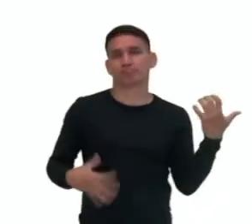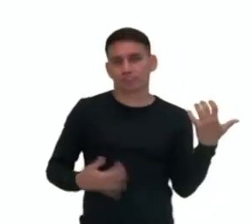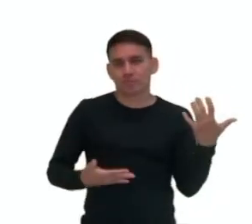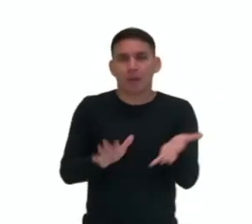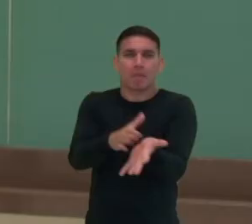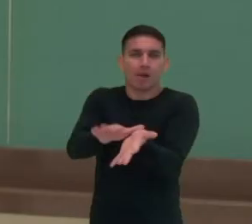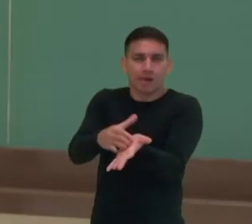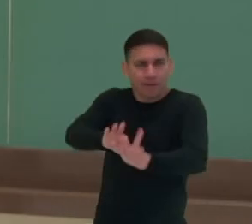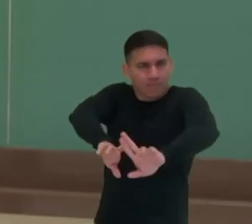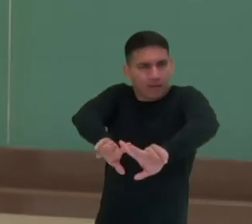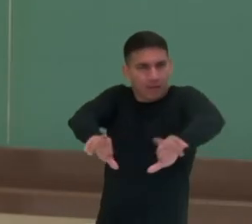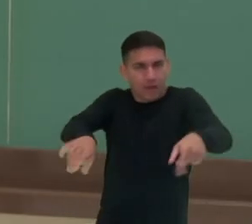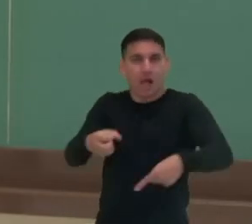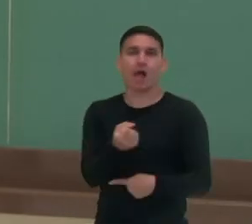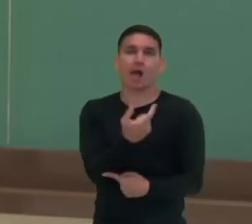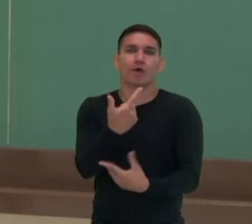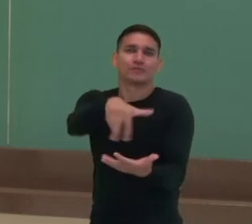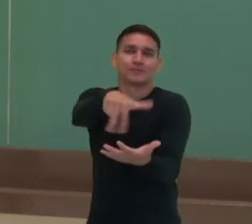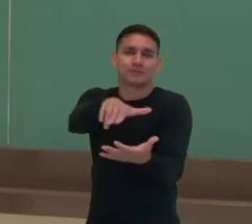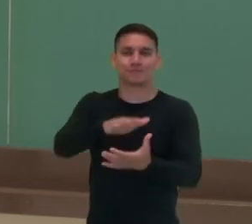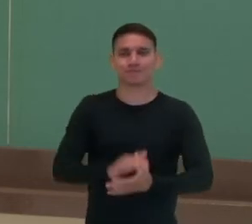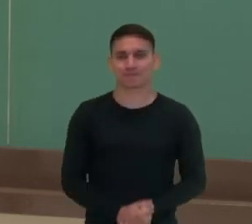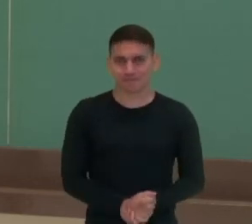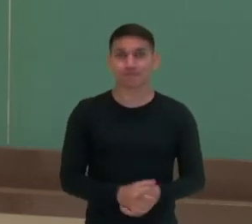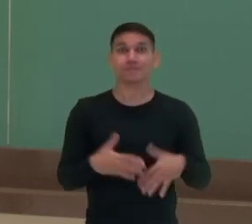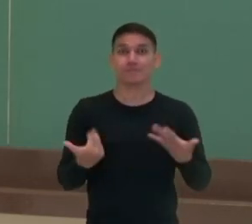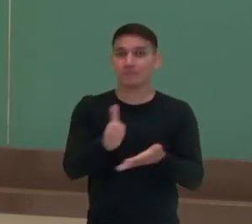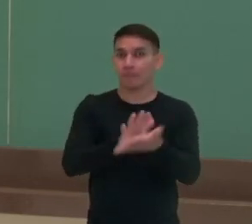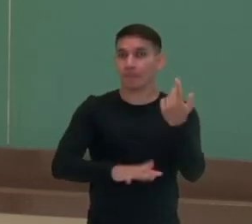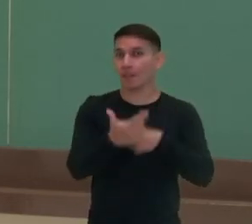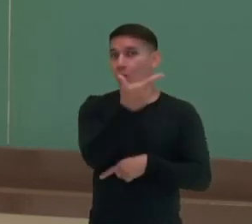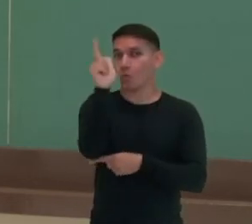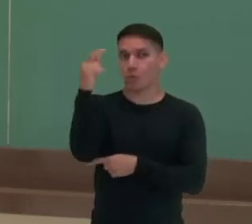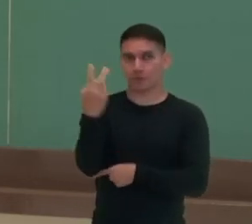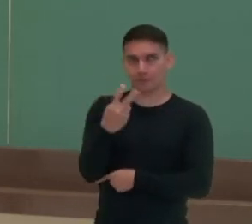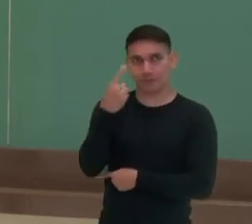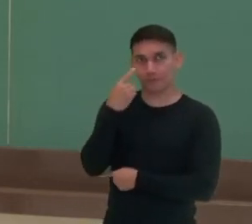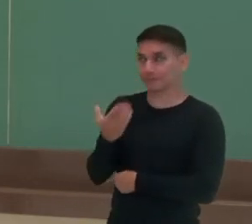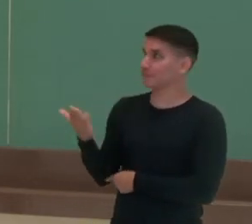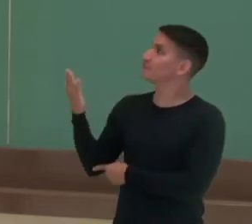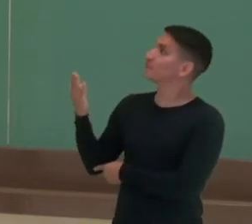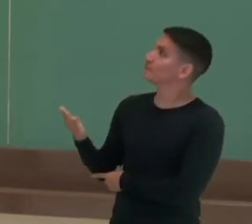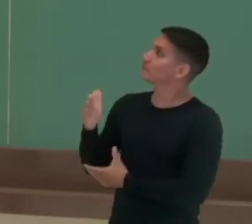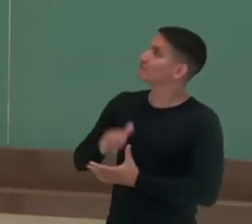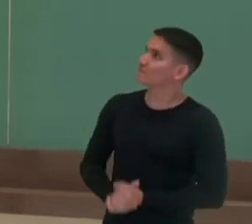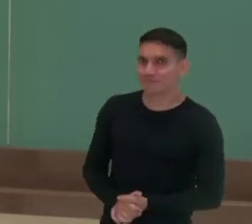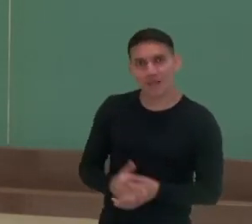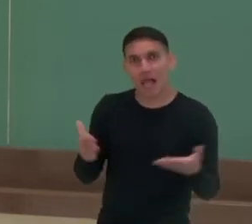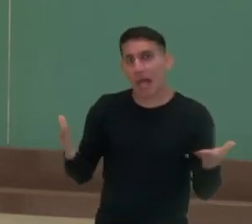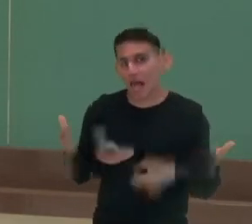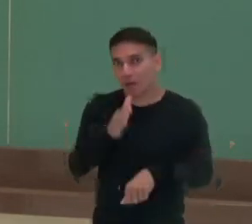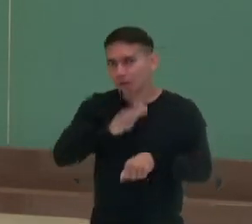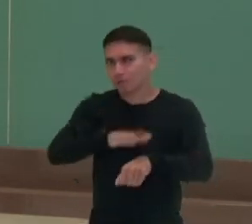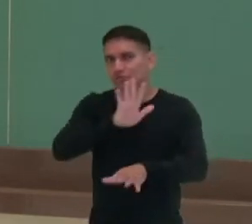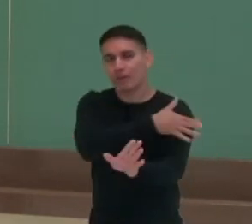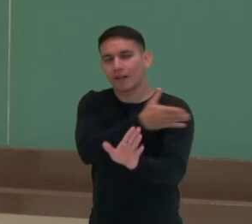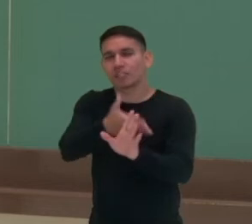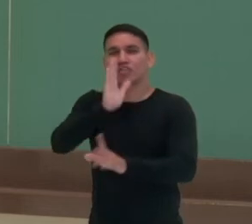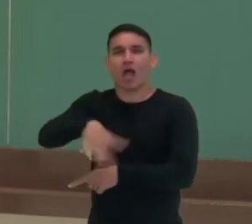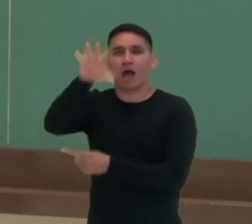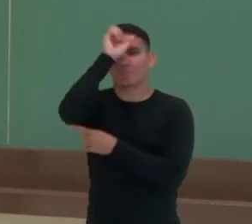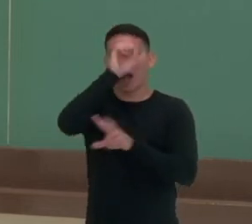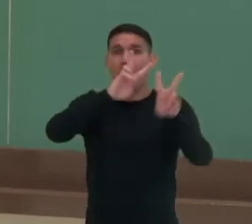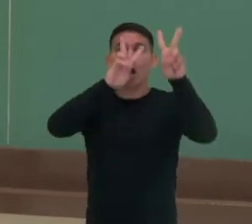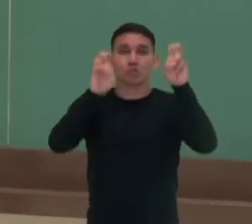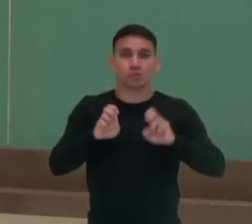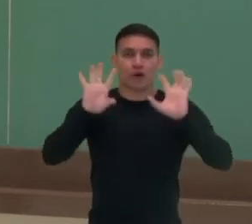cavaquinho e acordeão para dançar o pau de fitas. Vamos então a mais uma atividade, galera. Agora que você aprendeu um pouco mais sobre